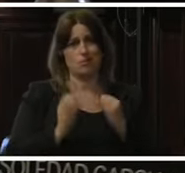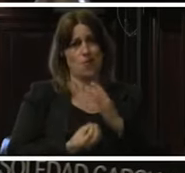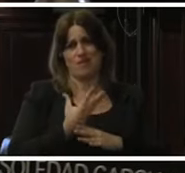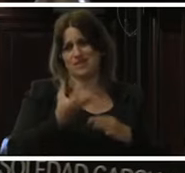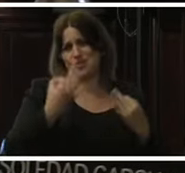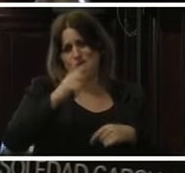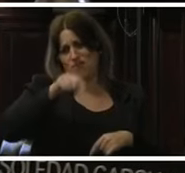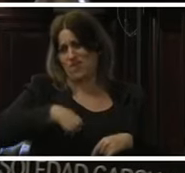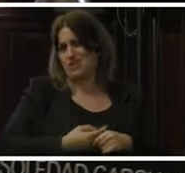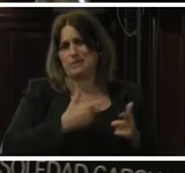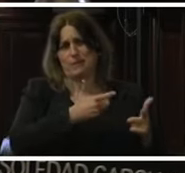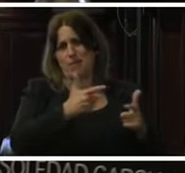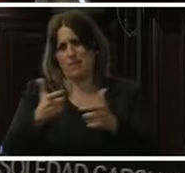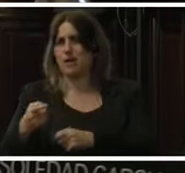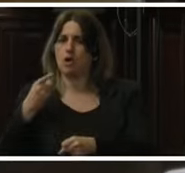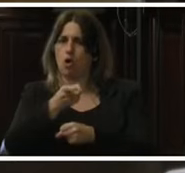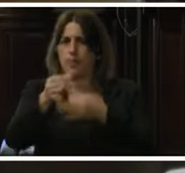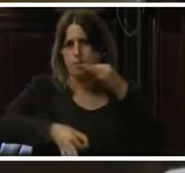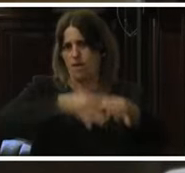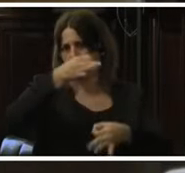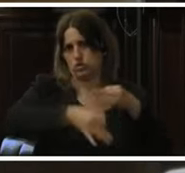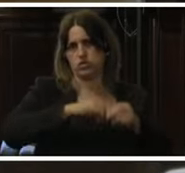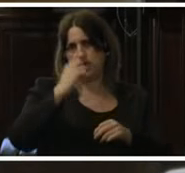contra povos isolados muito obrigado